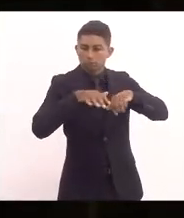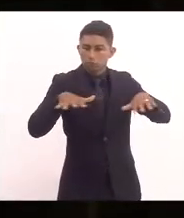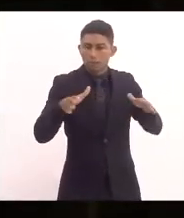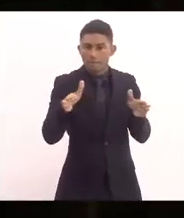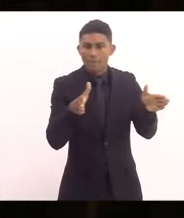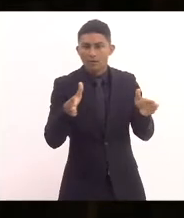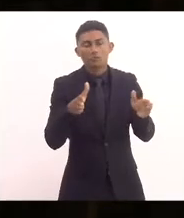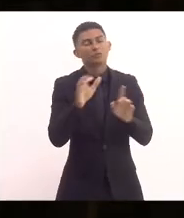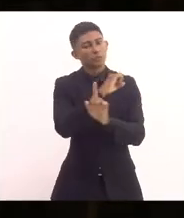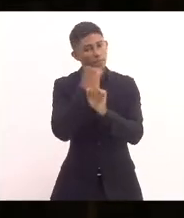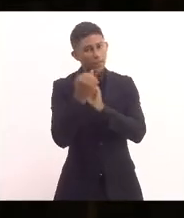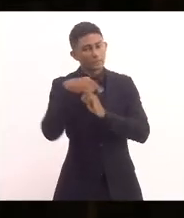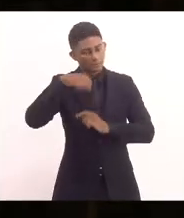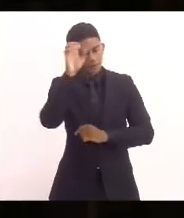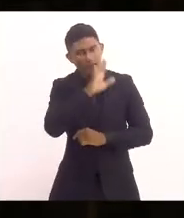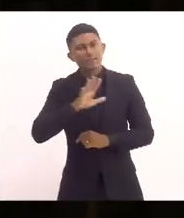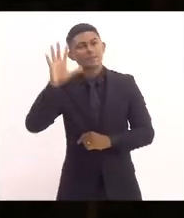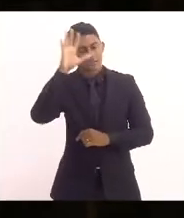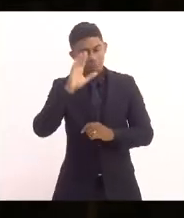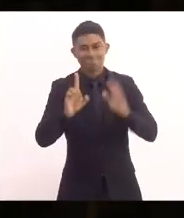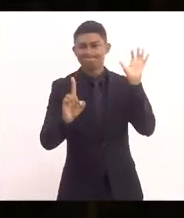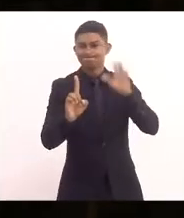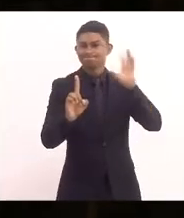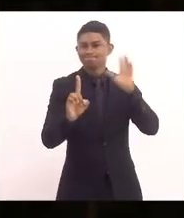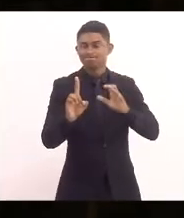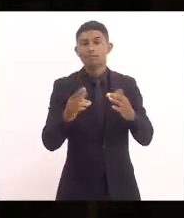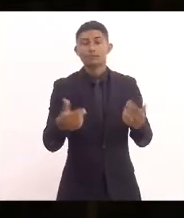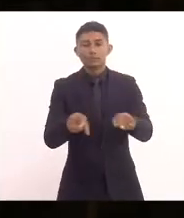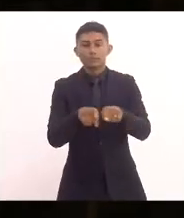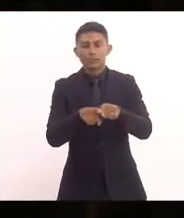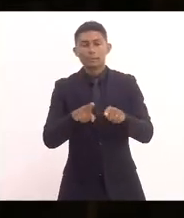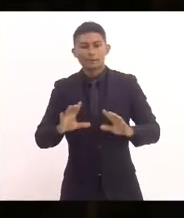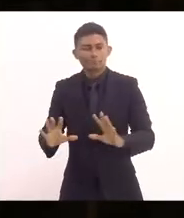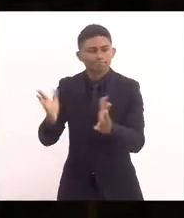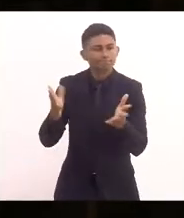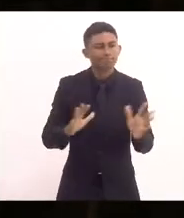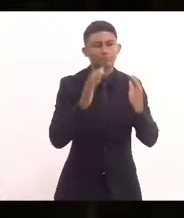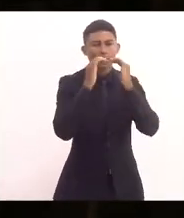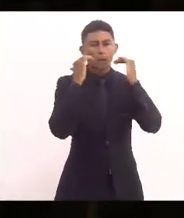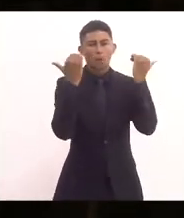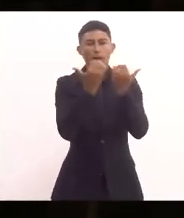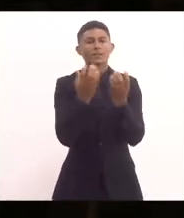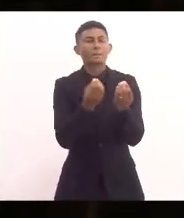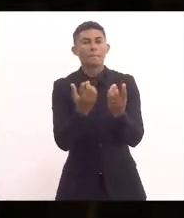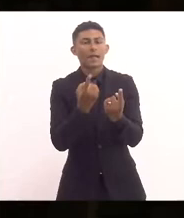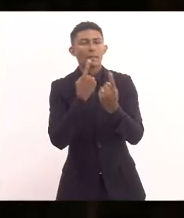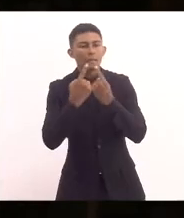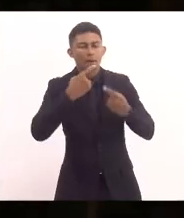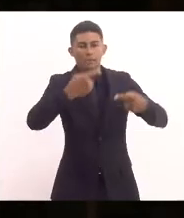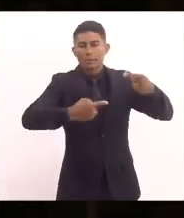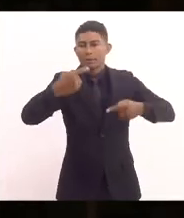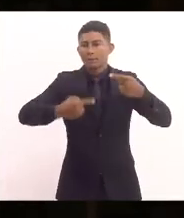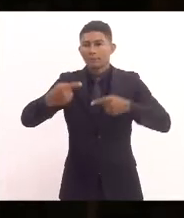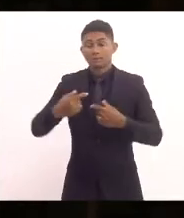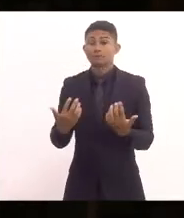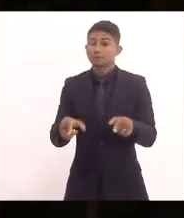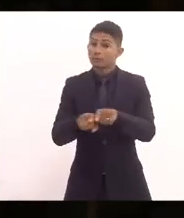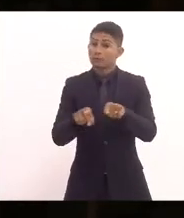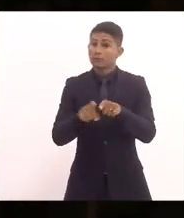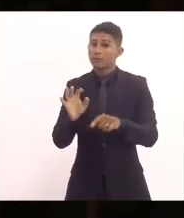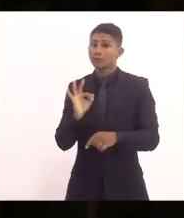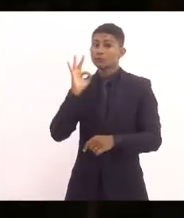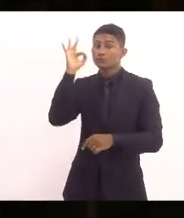mundial e congrega esforços para propor debate sobre o contexto atual e o futuro dos